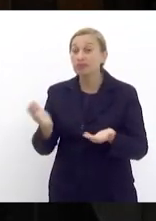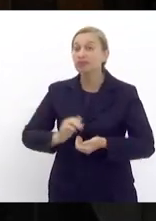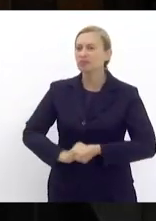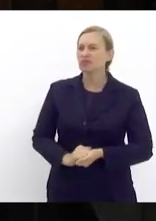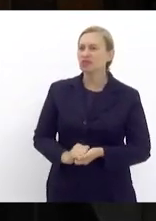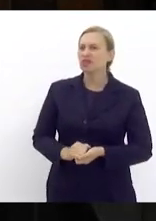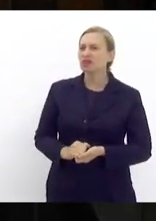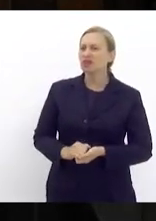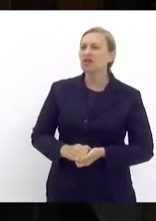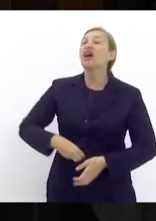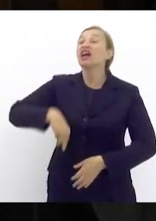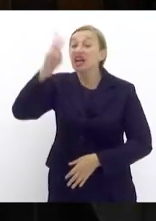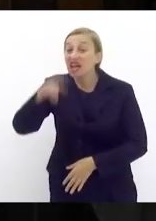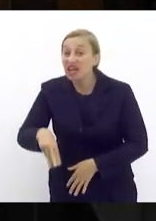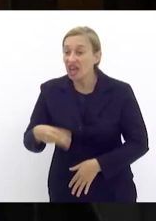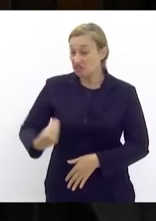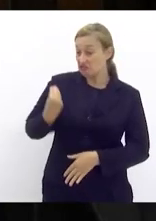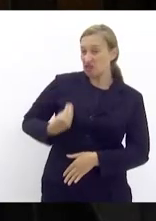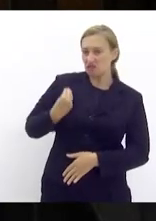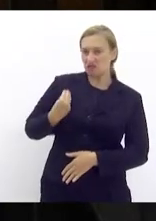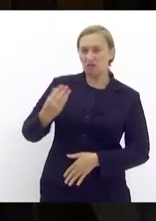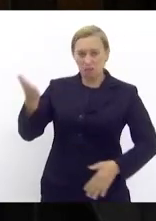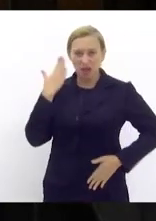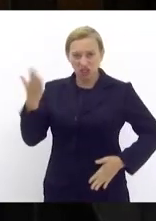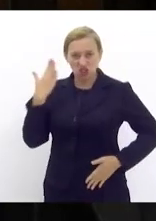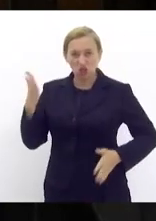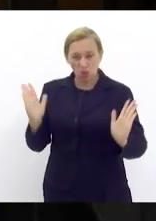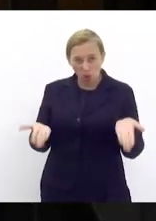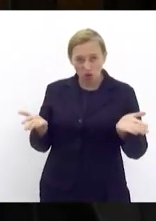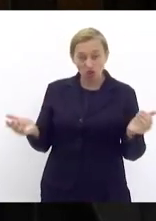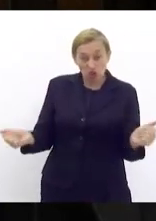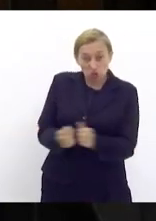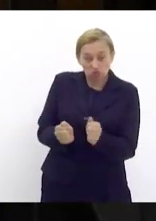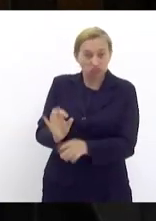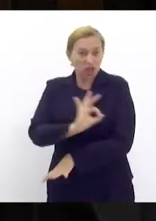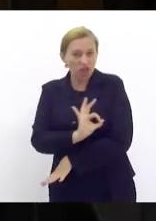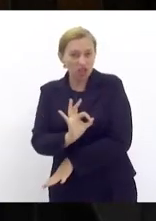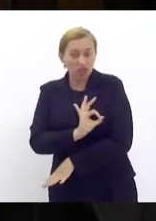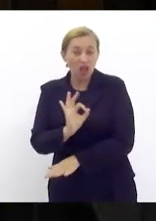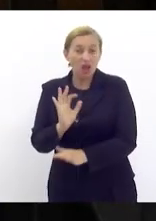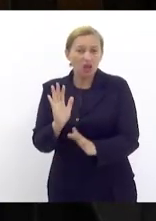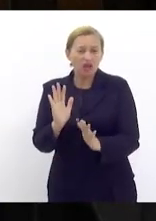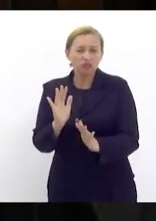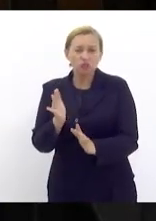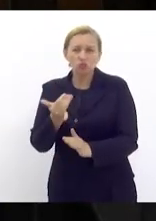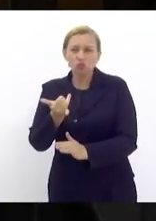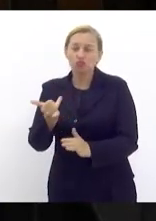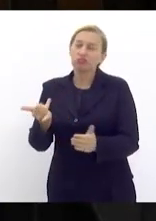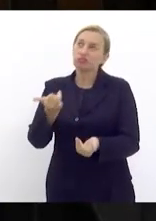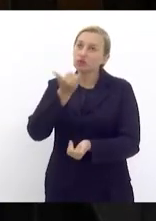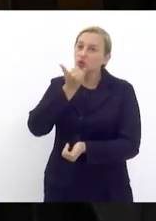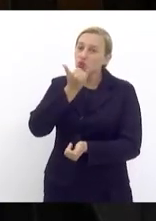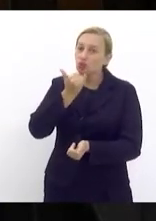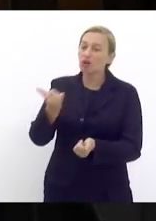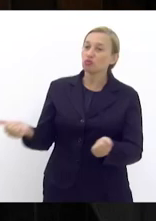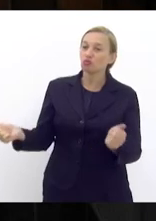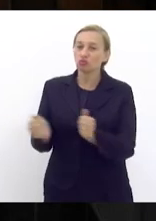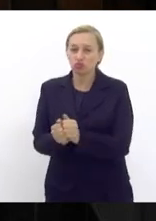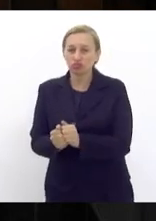Vai querer quem? Os vagabundos perto da escola como estão hoje? Usando as escolas dentro das